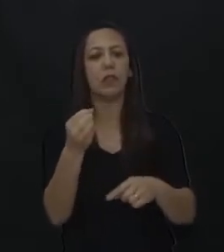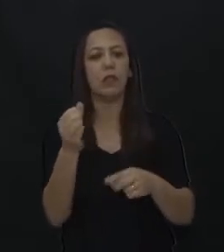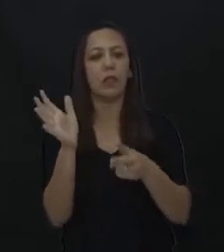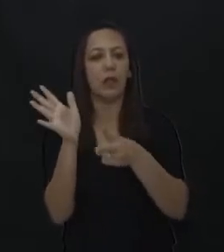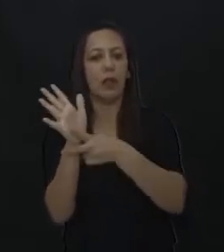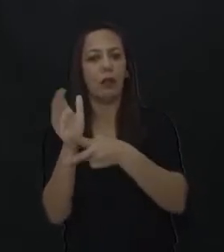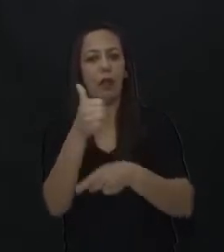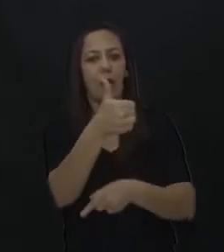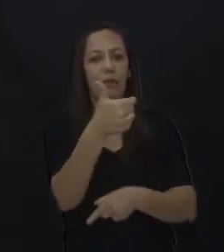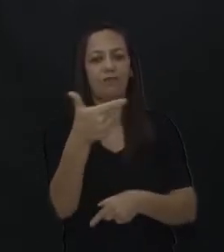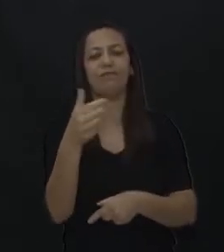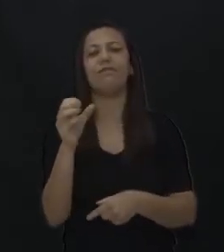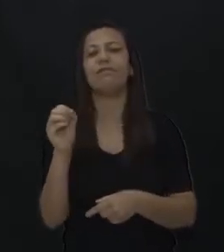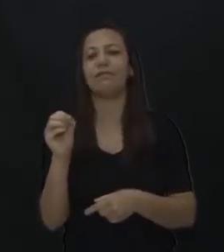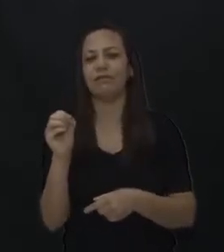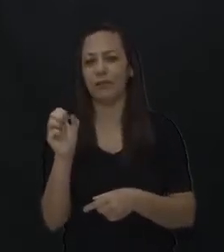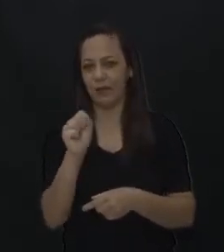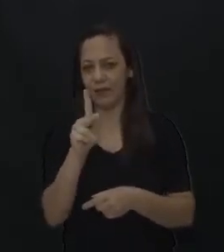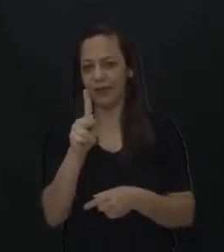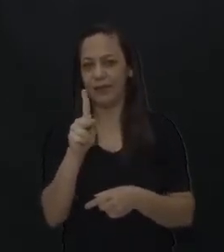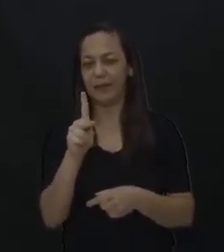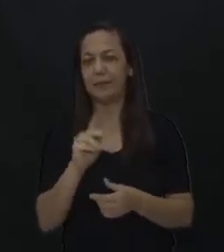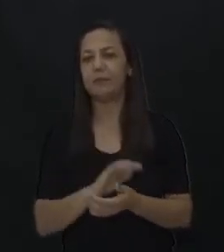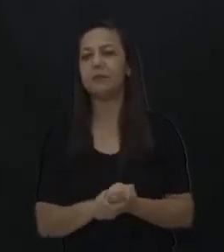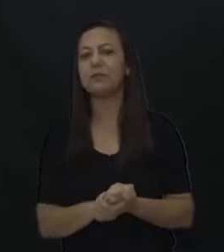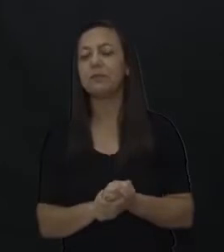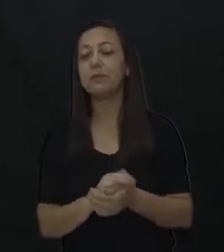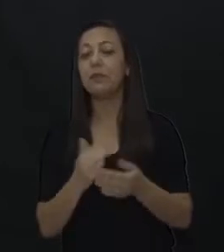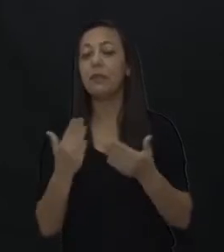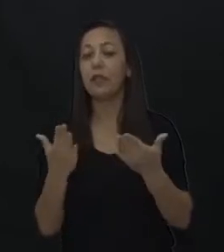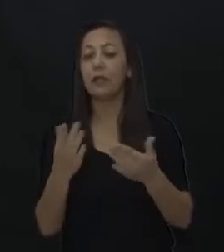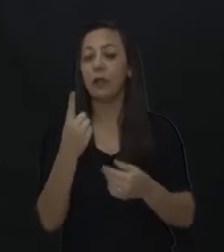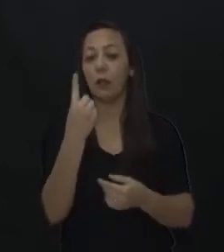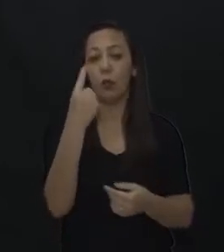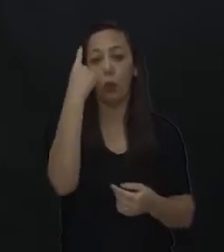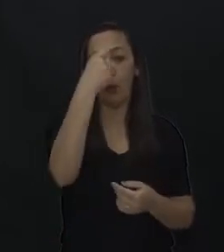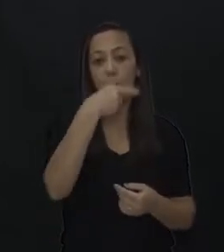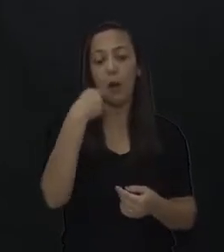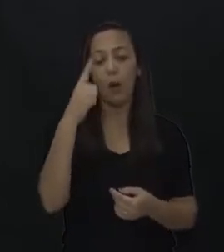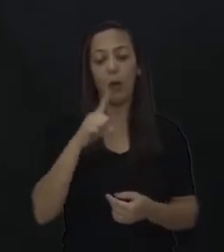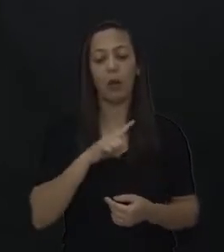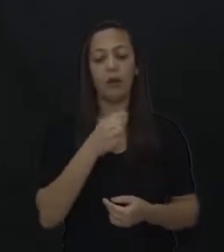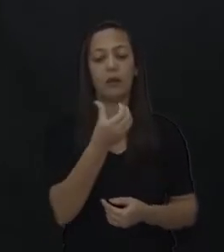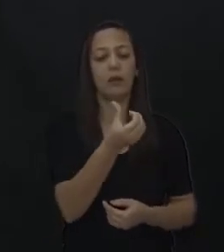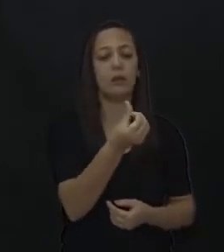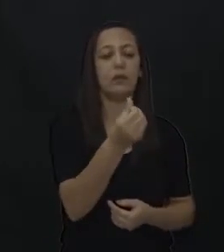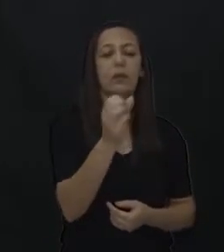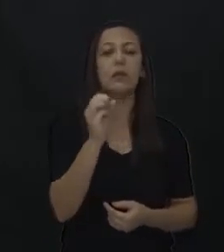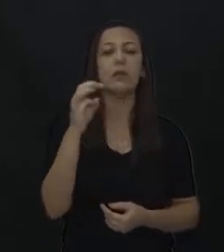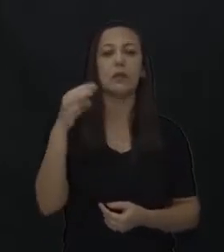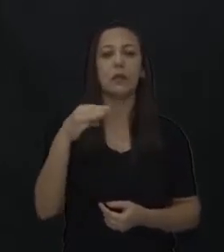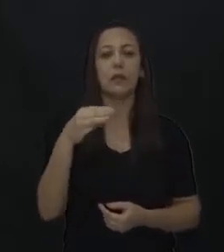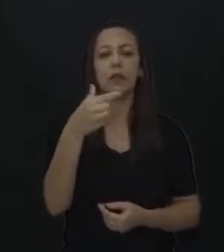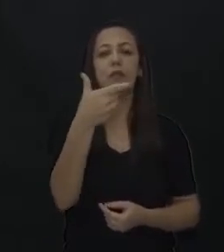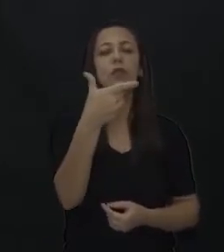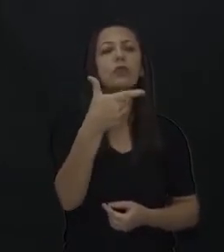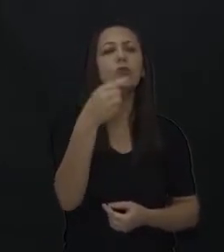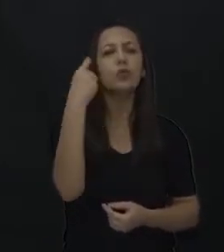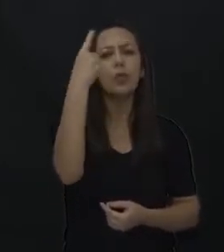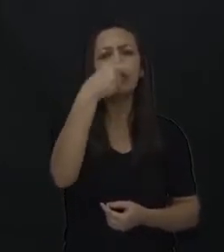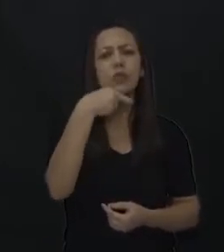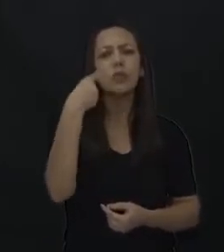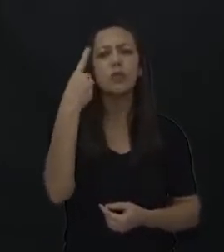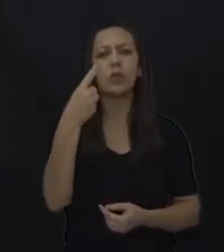a 120. Perfeito, pessoal? Então, uma hora possui 60 minutos, 2 horas